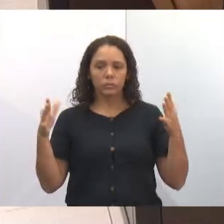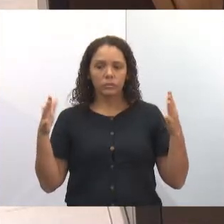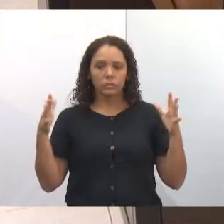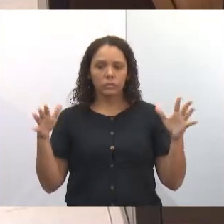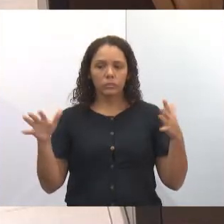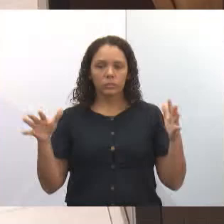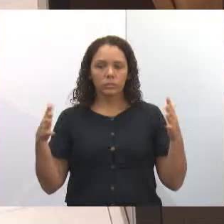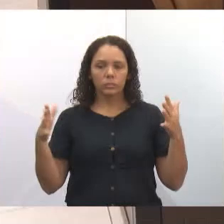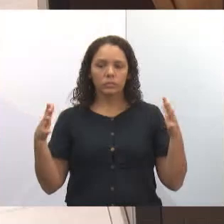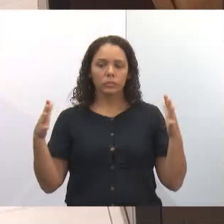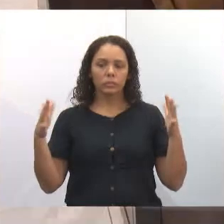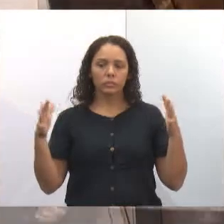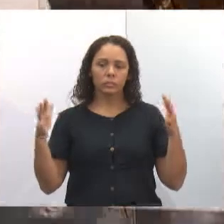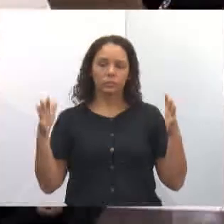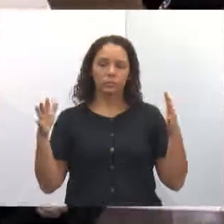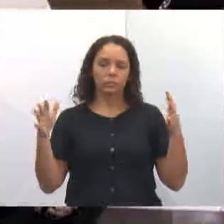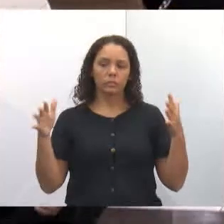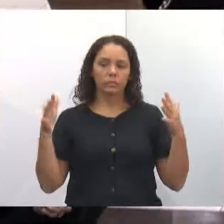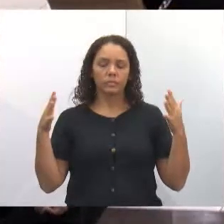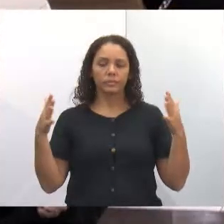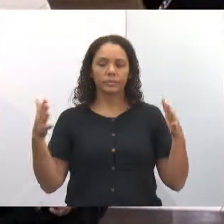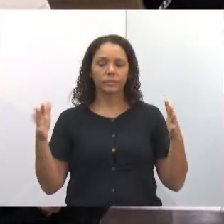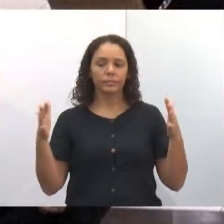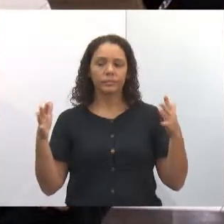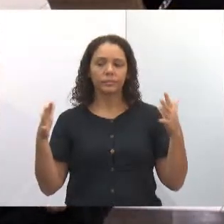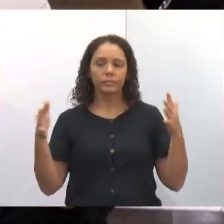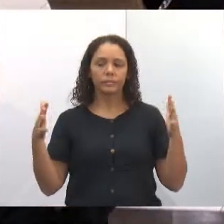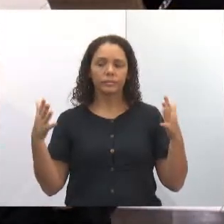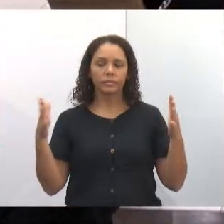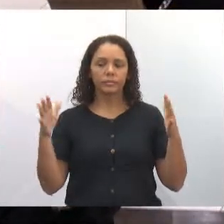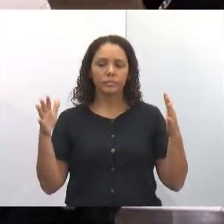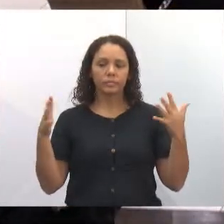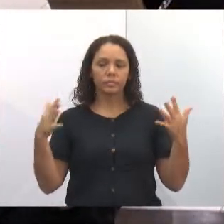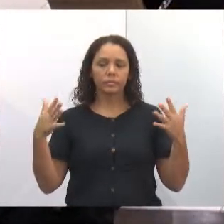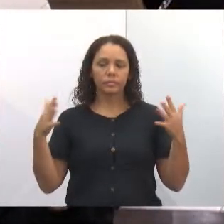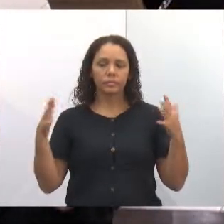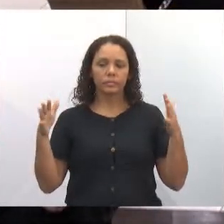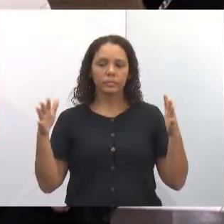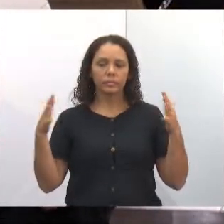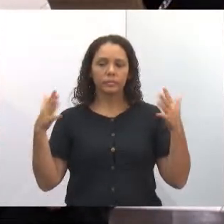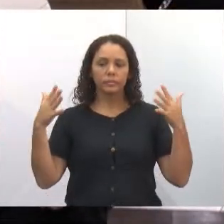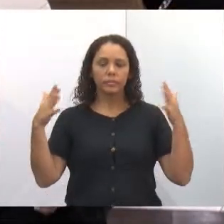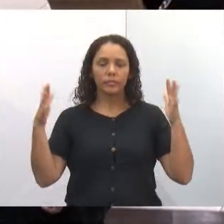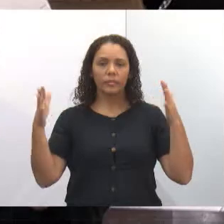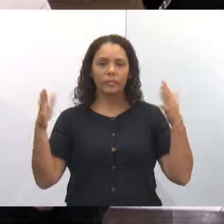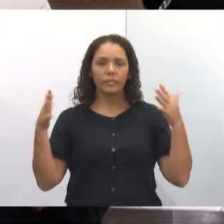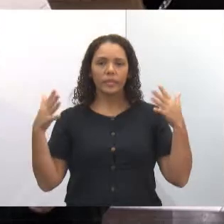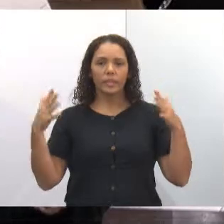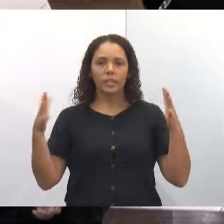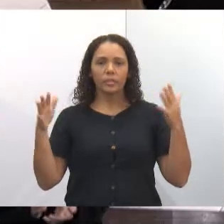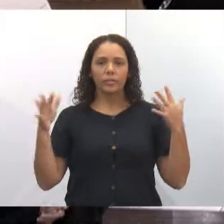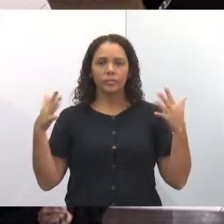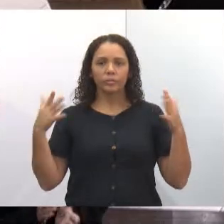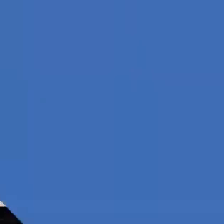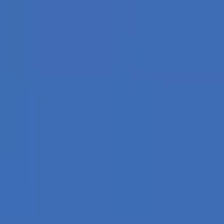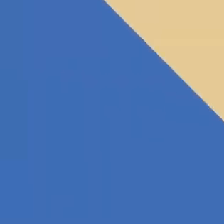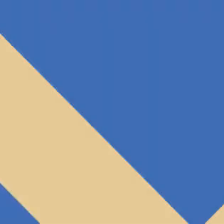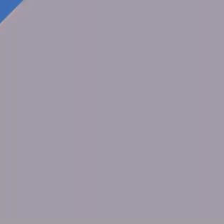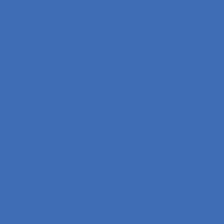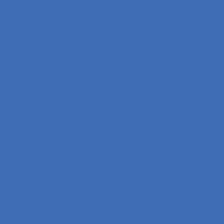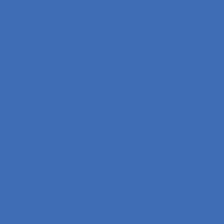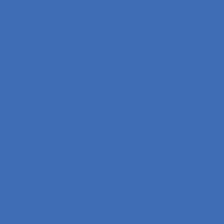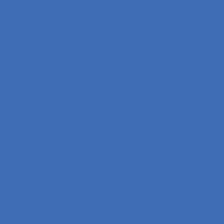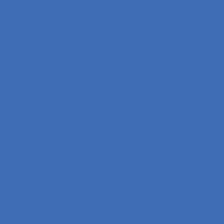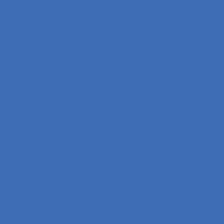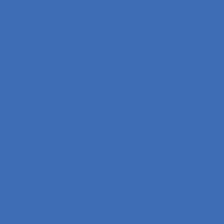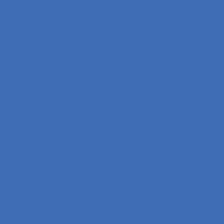Jardim Esperança, de Rua Fábio Antônio Serapião. Os projetos aguardam sanção ou veto do prefeito. Na